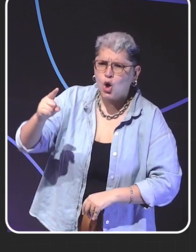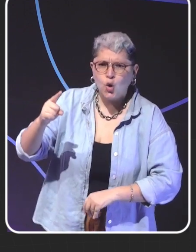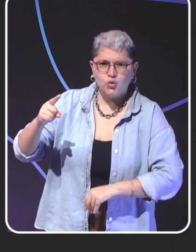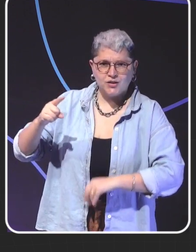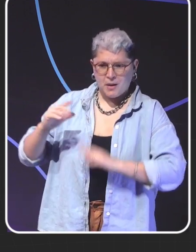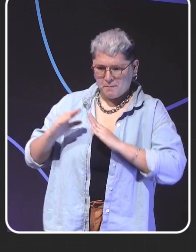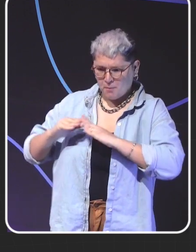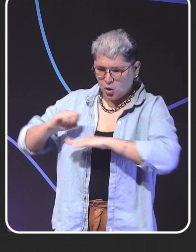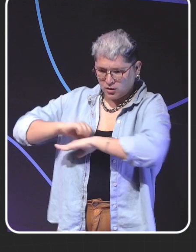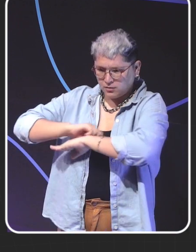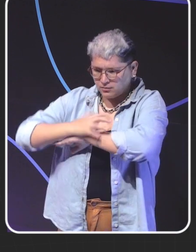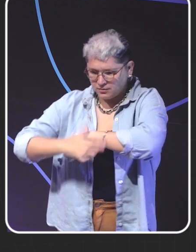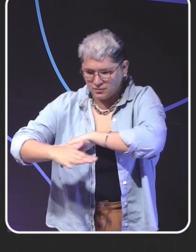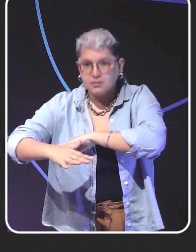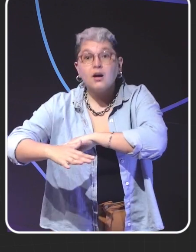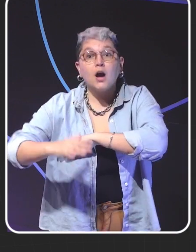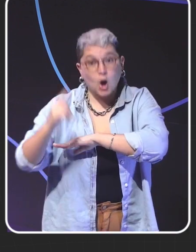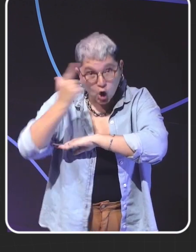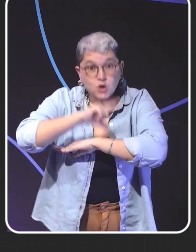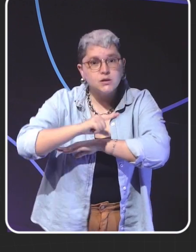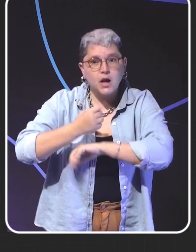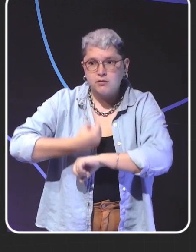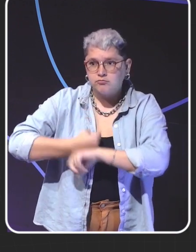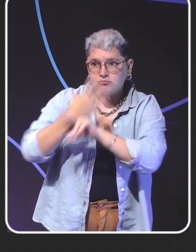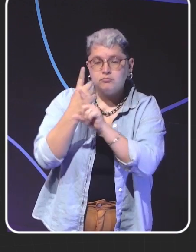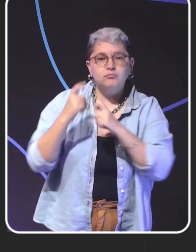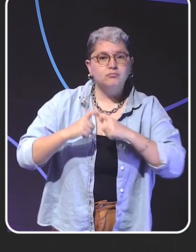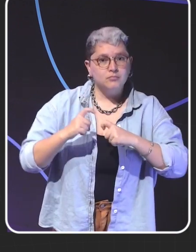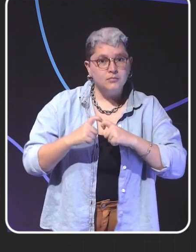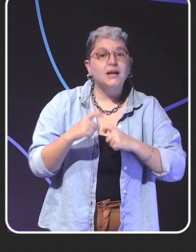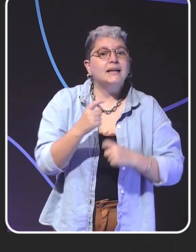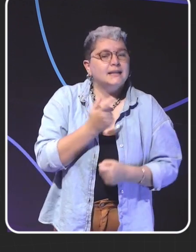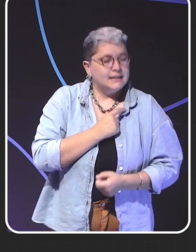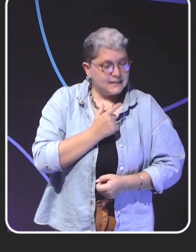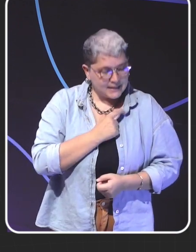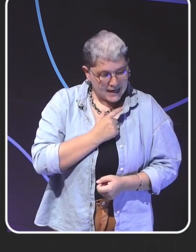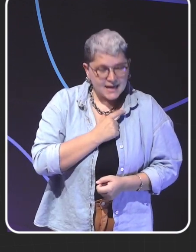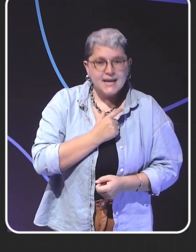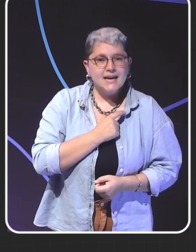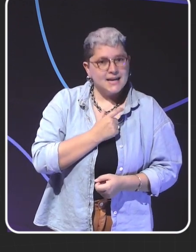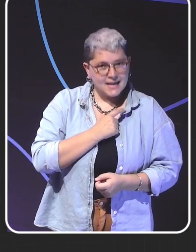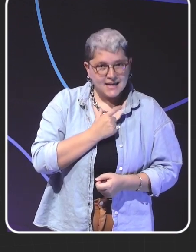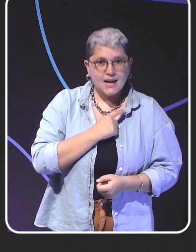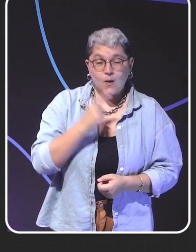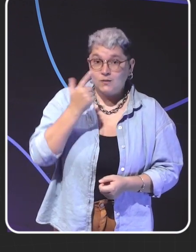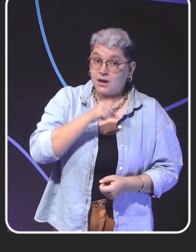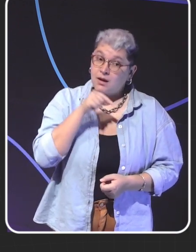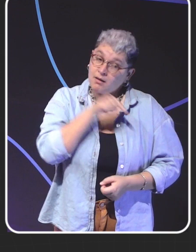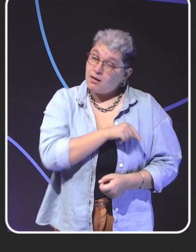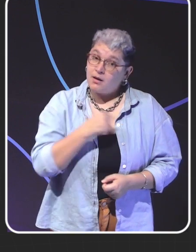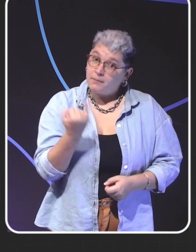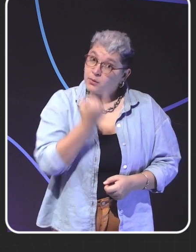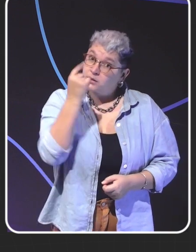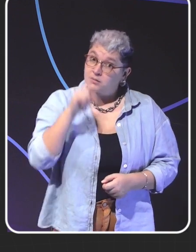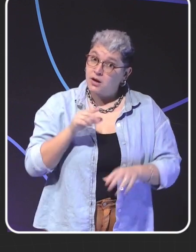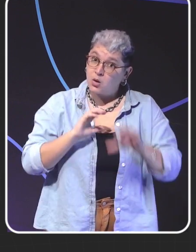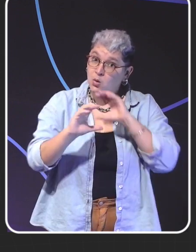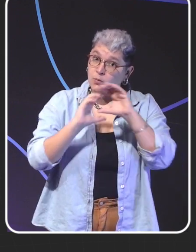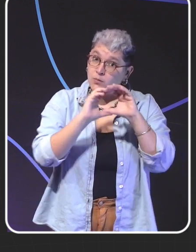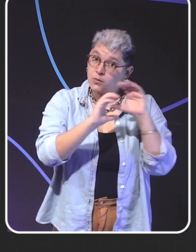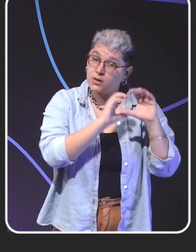a telemedicina porque existe esse canal, né? Esse canal que a gente tem de que é um canal de